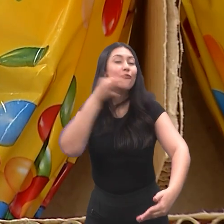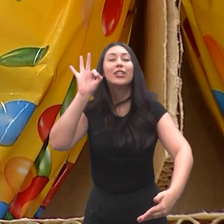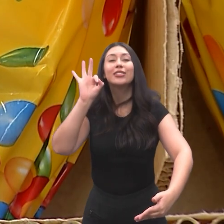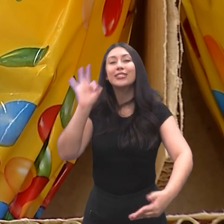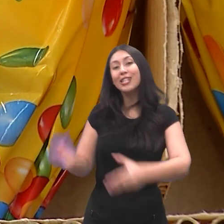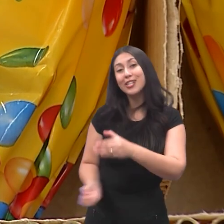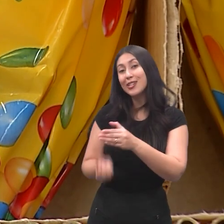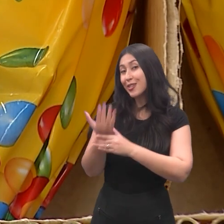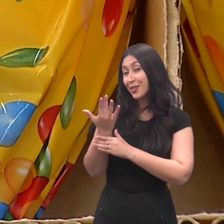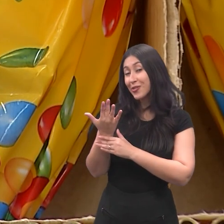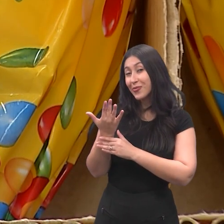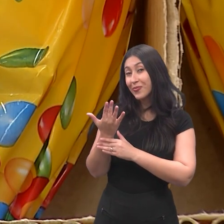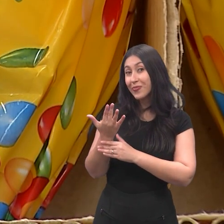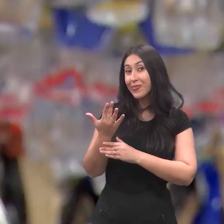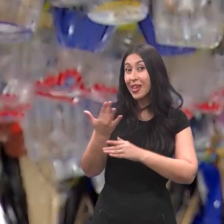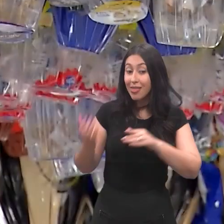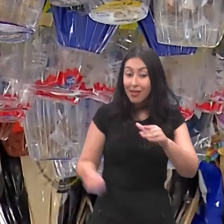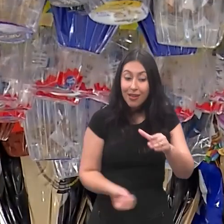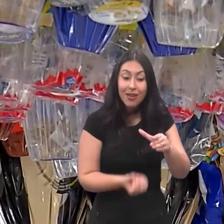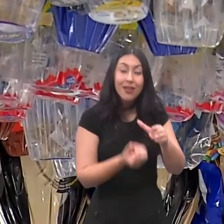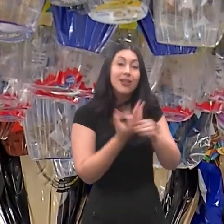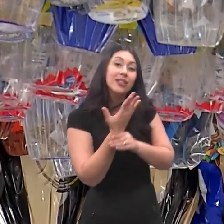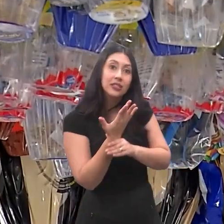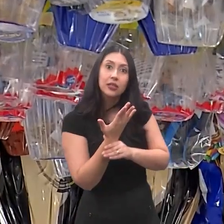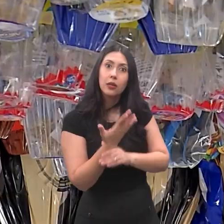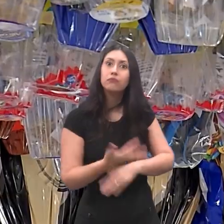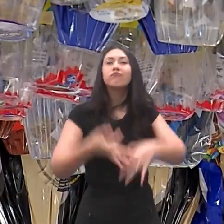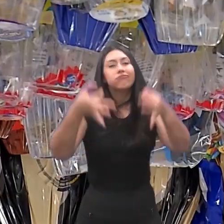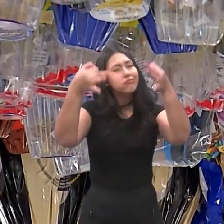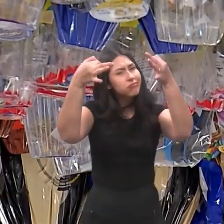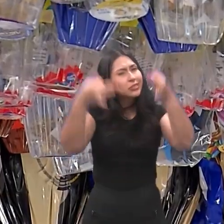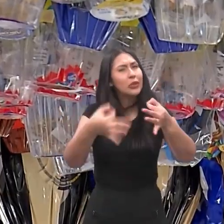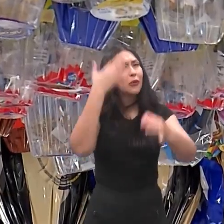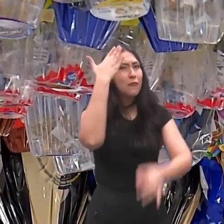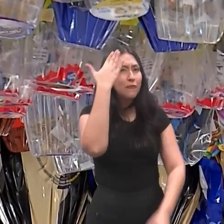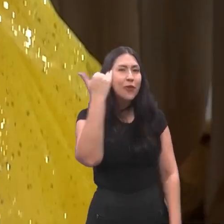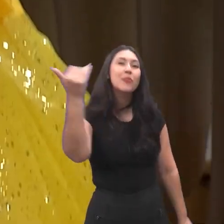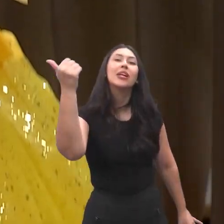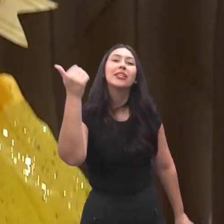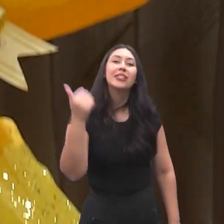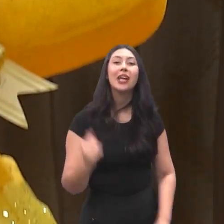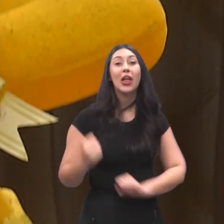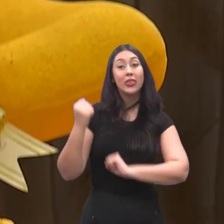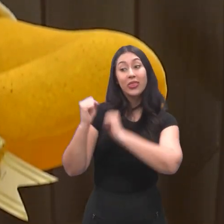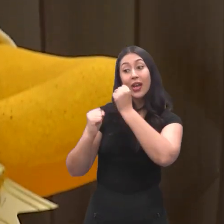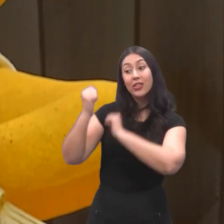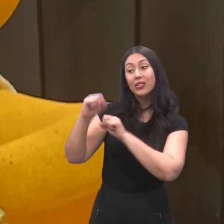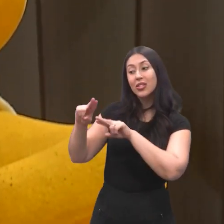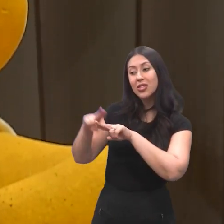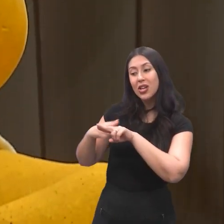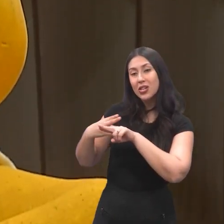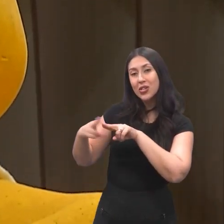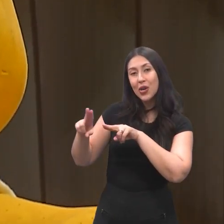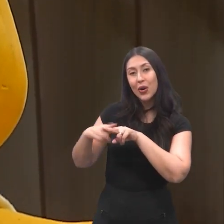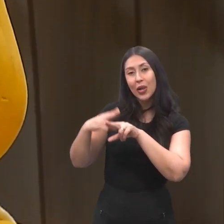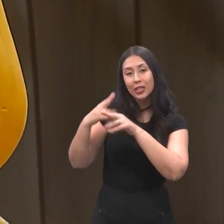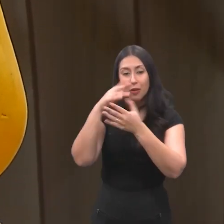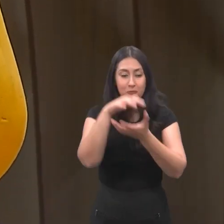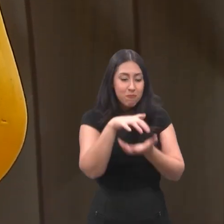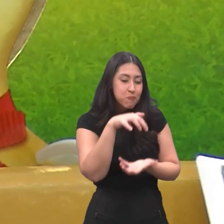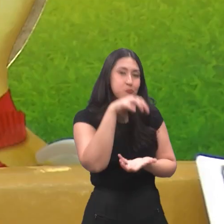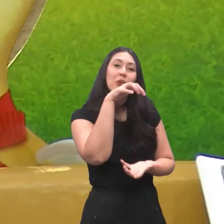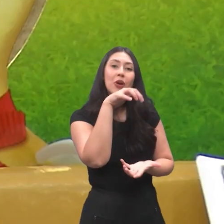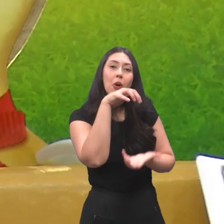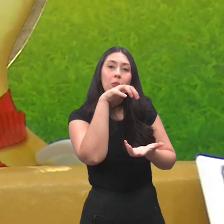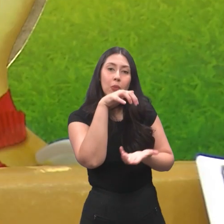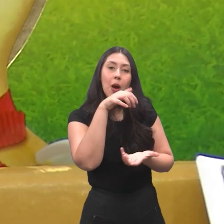franceses resolveram criar o doce. A invenção gastronômica deu tão certo que a indústria do chocolate transformou o ovo de